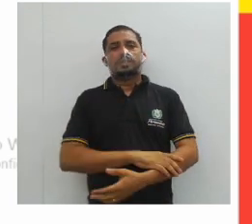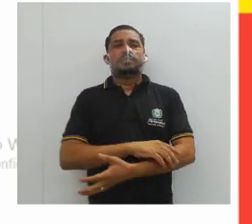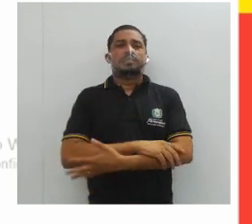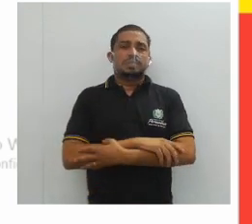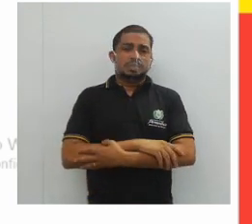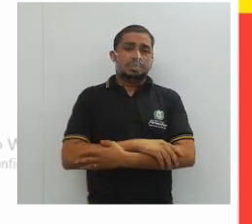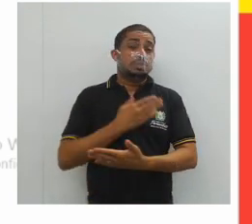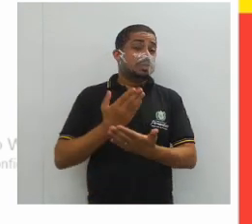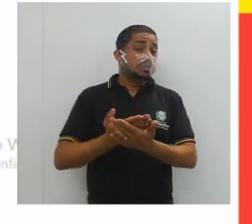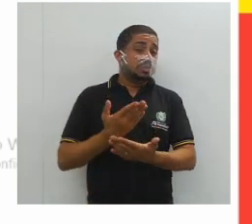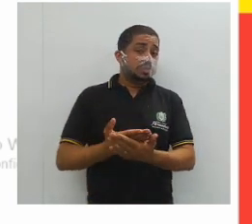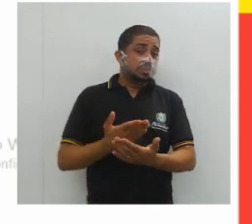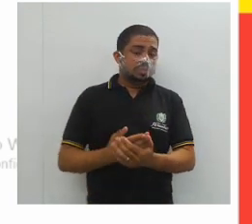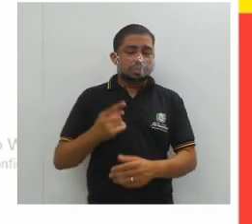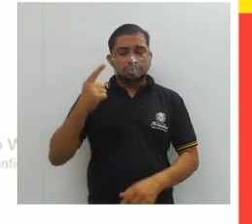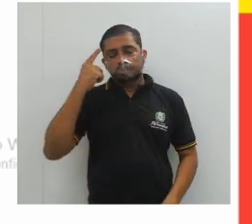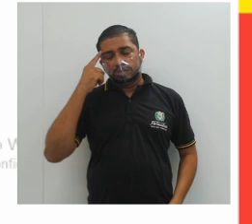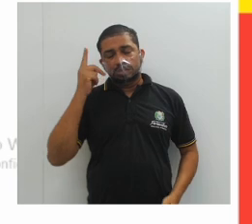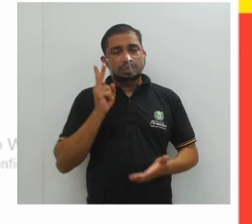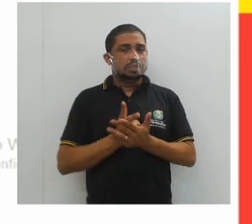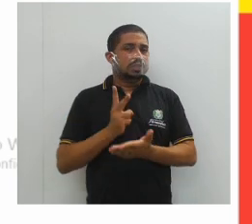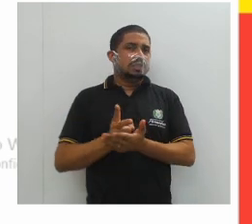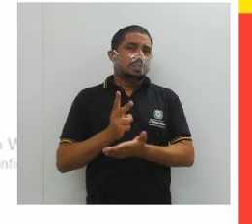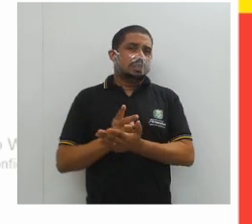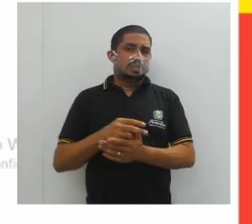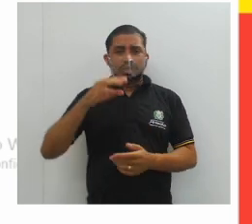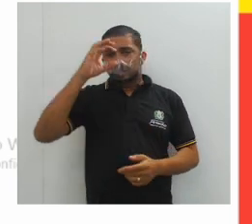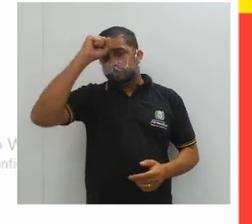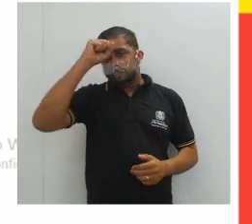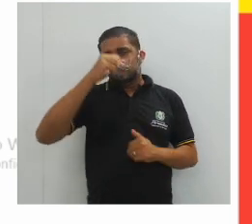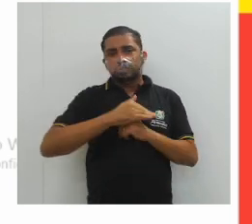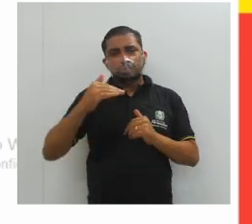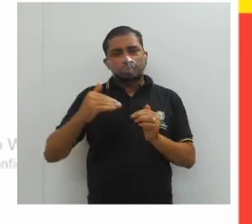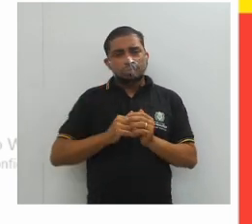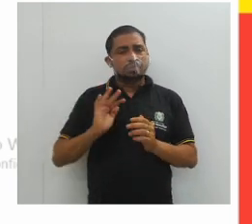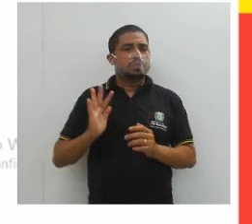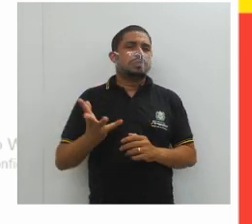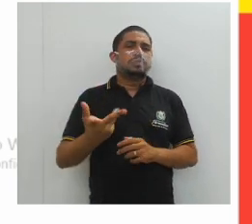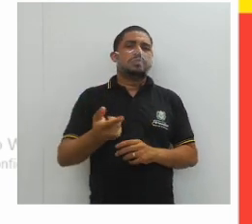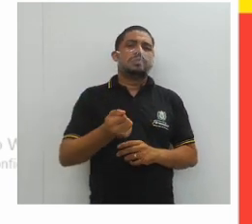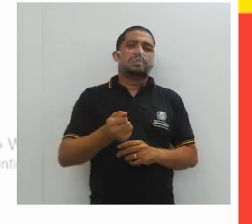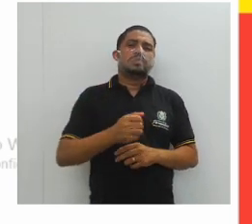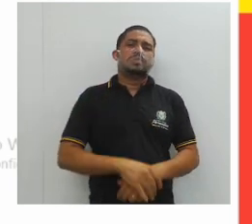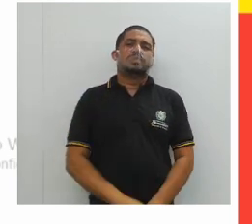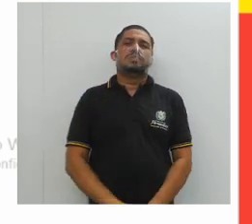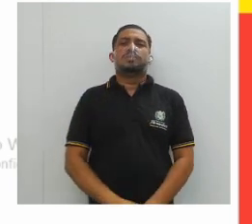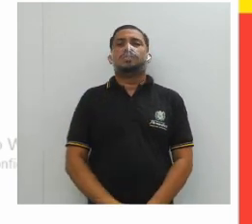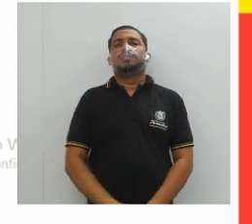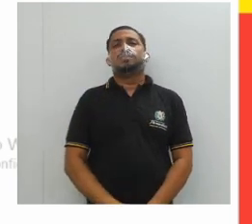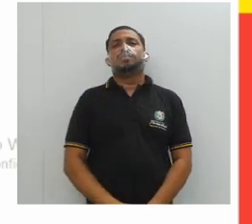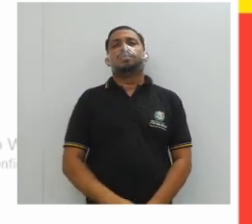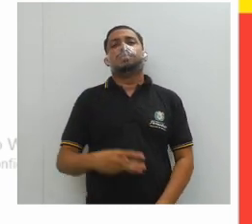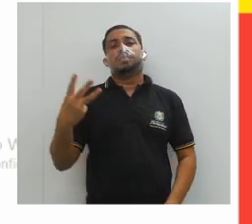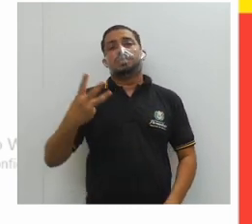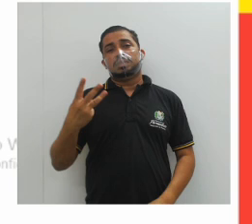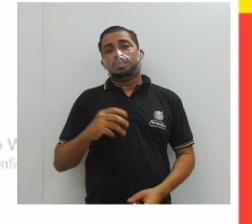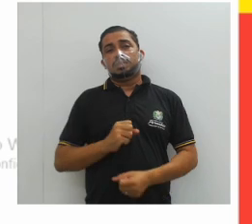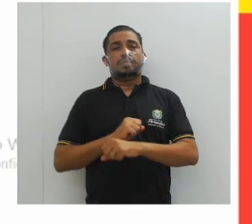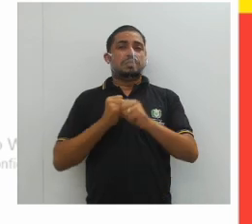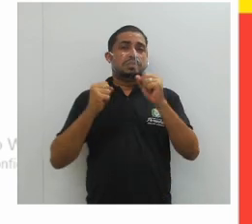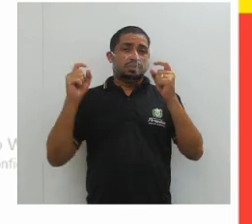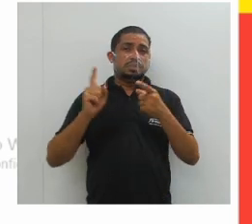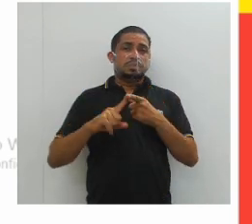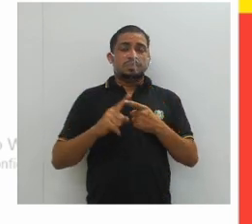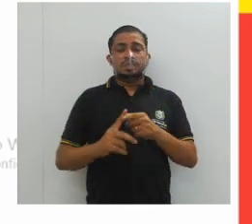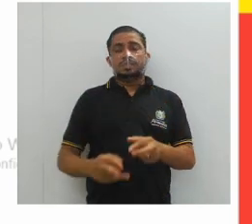Então estude e pense sempre tudo, aprenda com tudo e com todos. A terceira Revolução Industrial é responsável